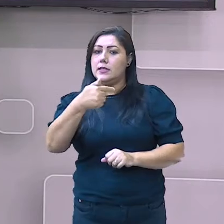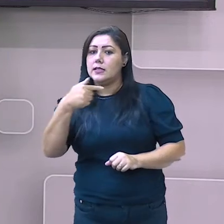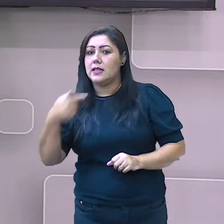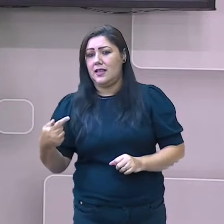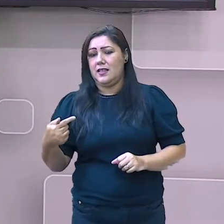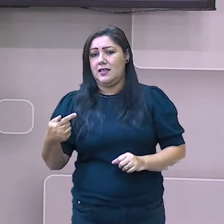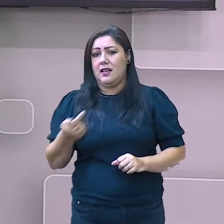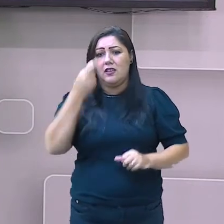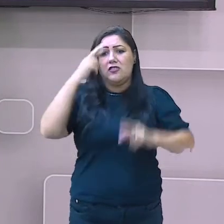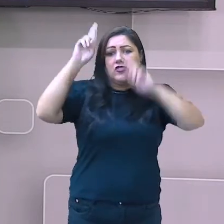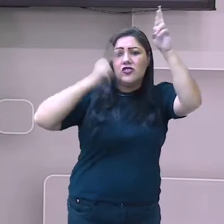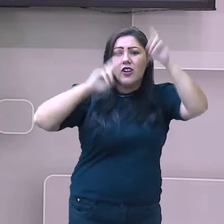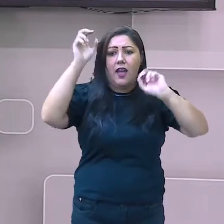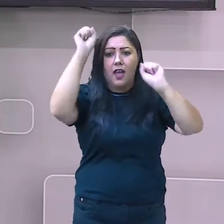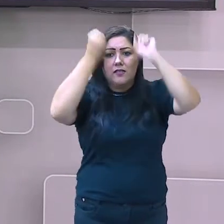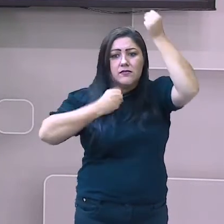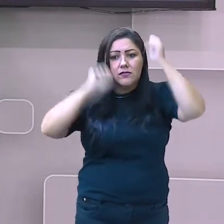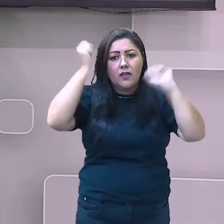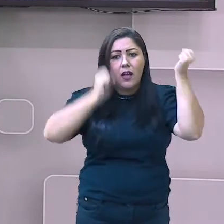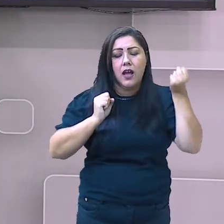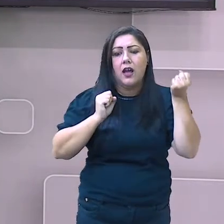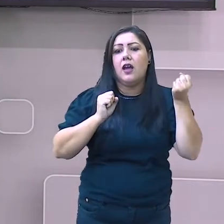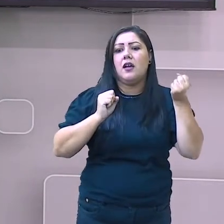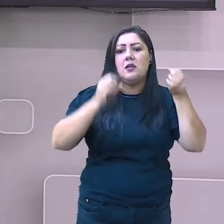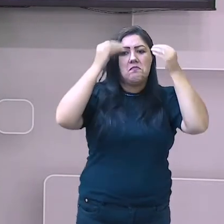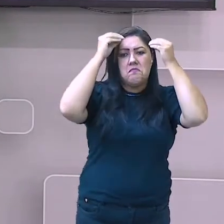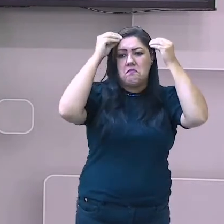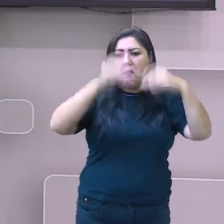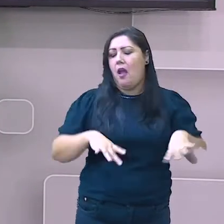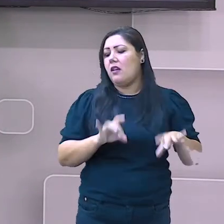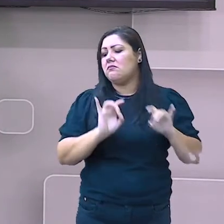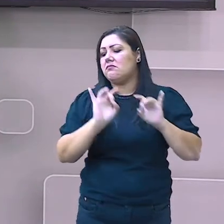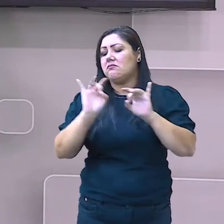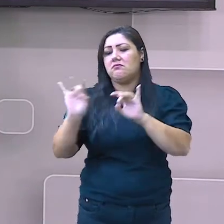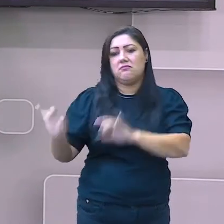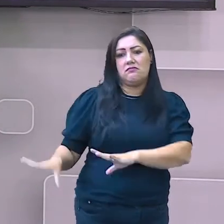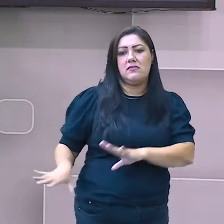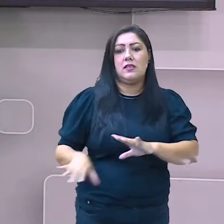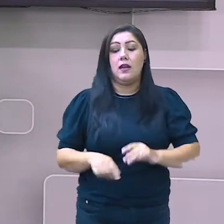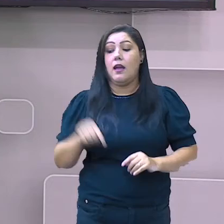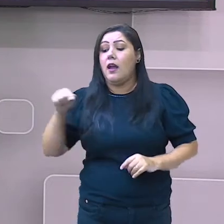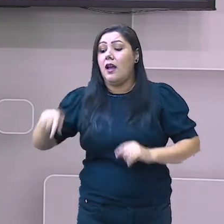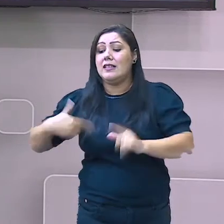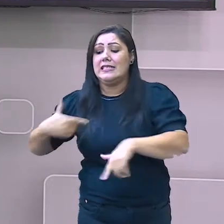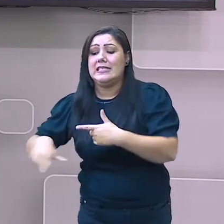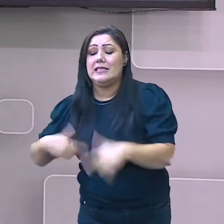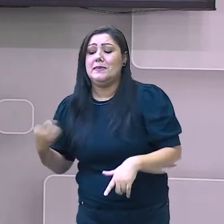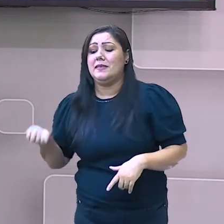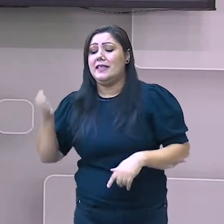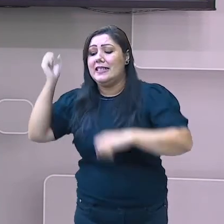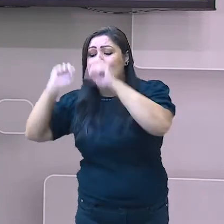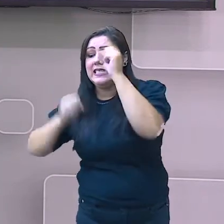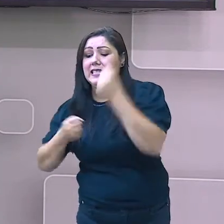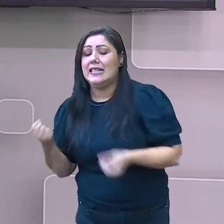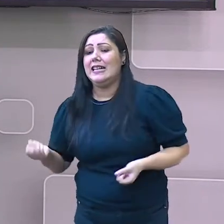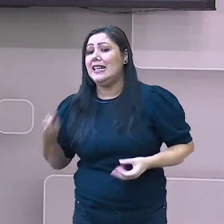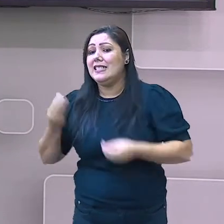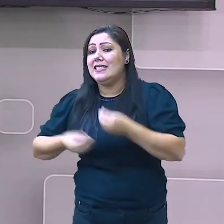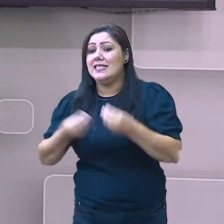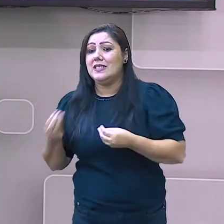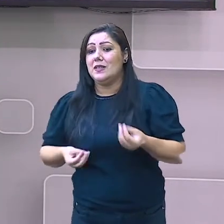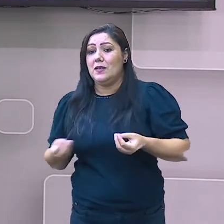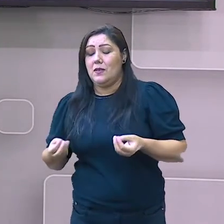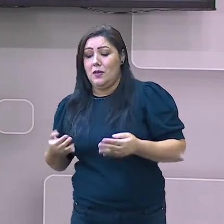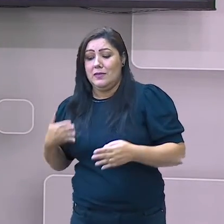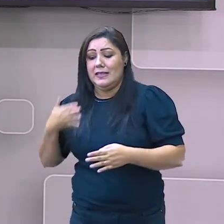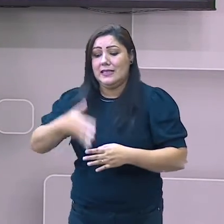passou a abandonar suas fábricas e os operários, para não perderem seus empregos, começaram a ocupar as instalações das